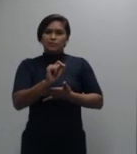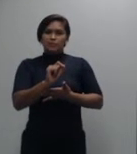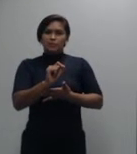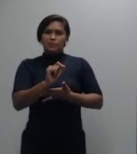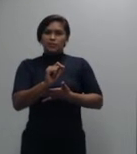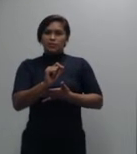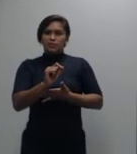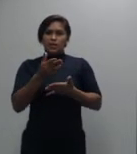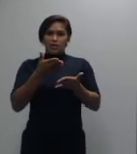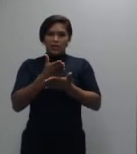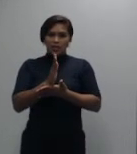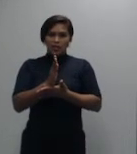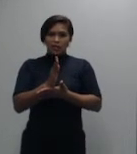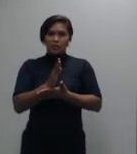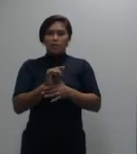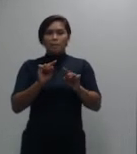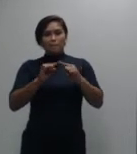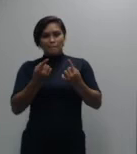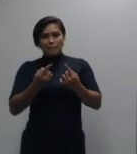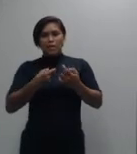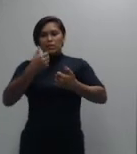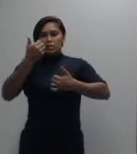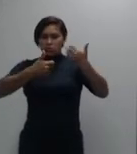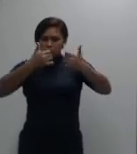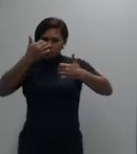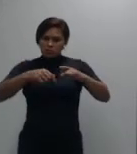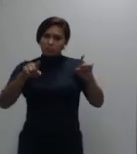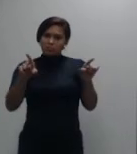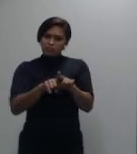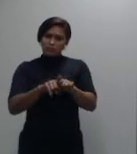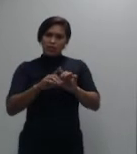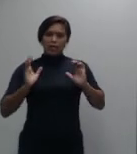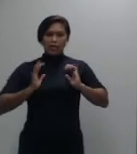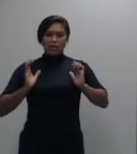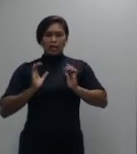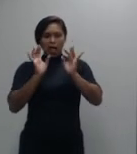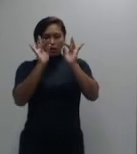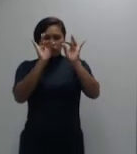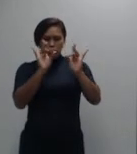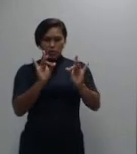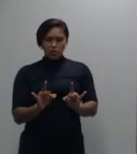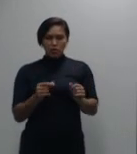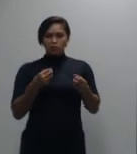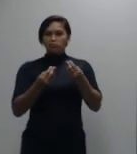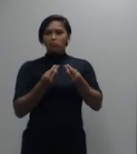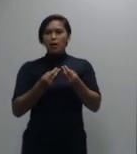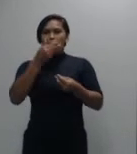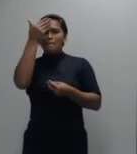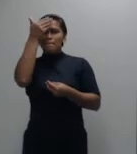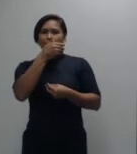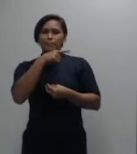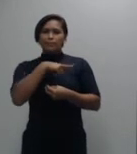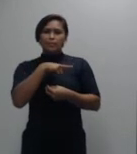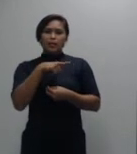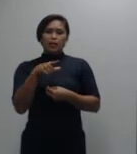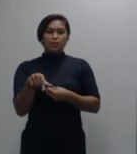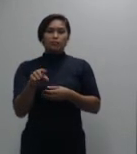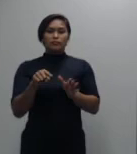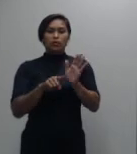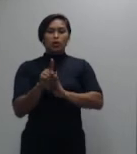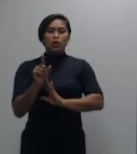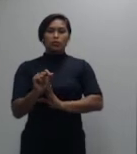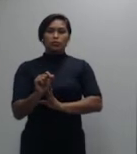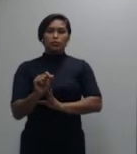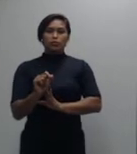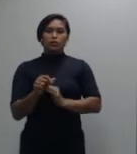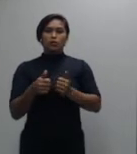conhece e licitude mas uns conta com riqueza de detalhes como a prova da prestação da Consultoria